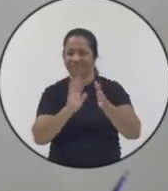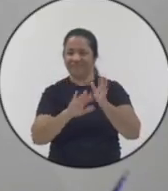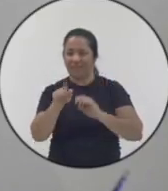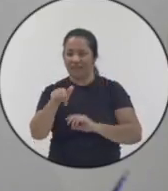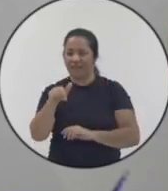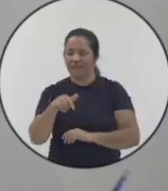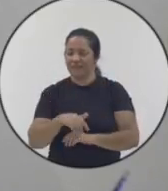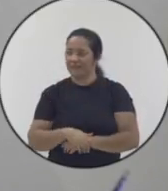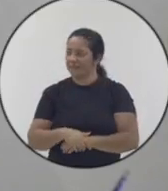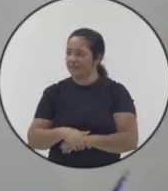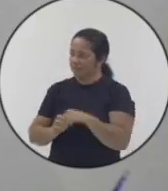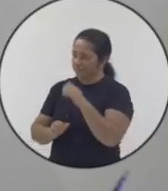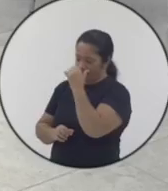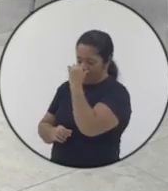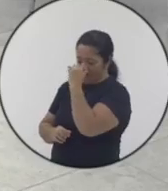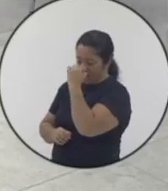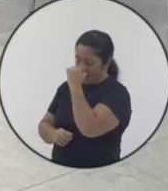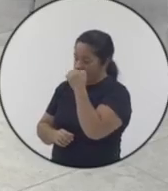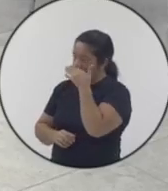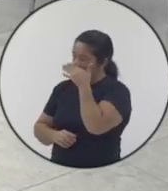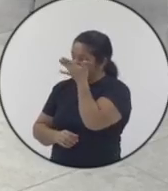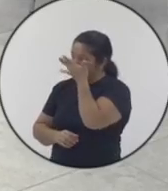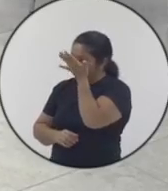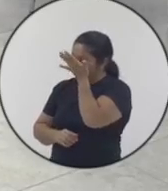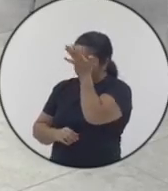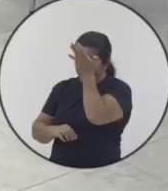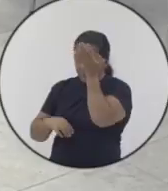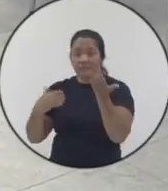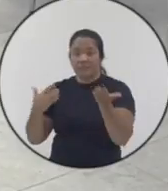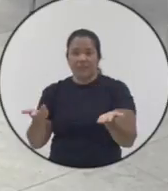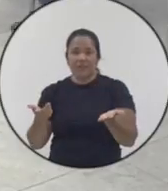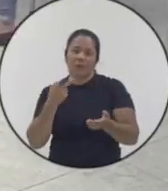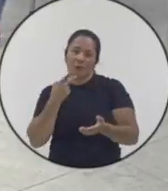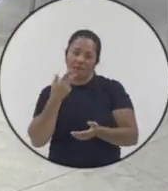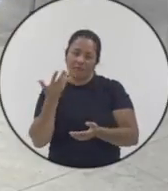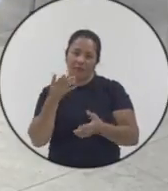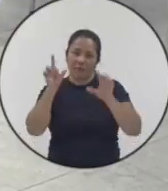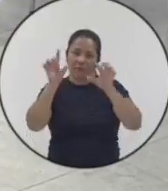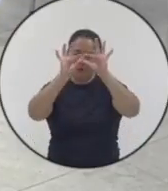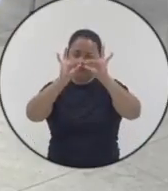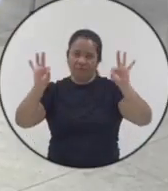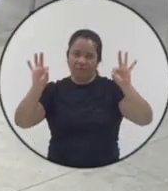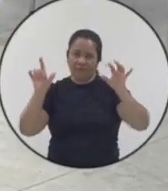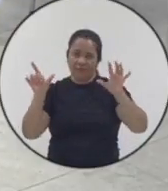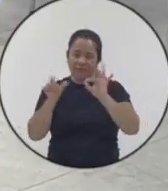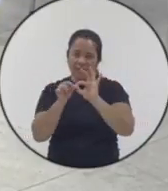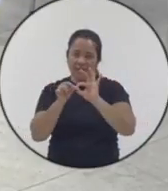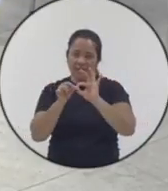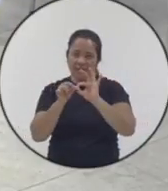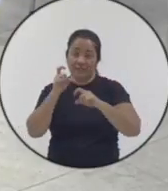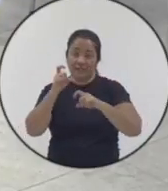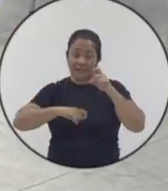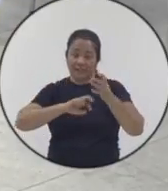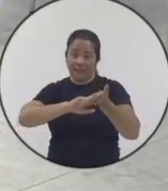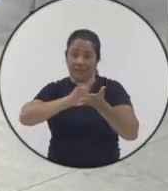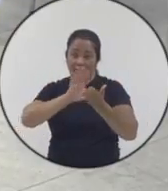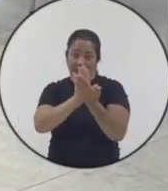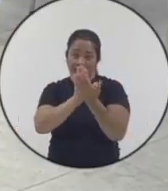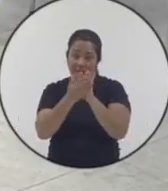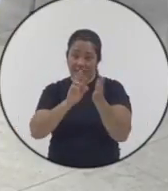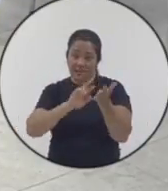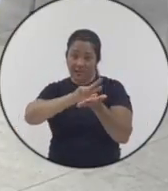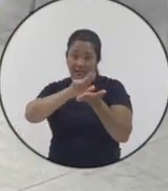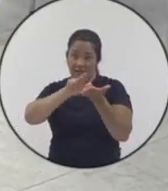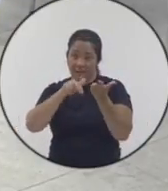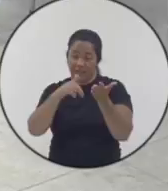isso. Pedro, talvez uma frase resumiria tudo isso. A transexualidade não é doença. A